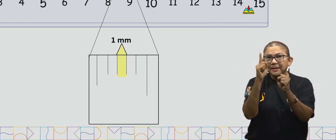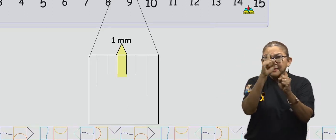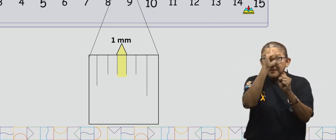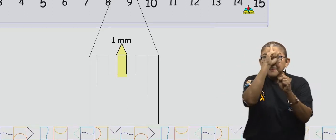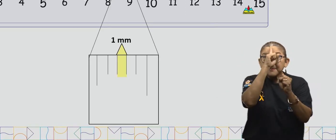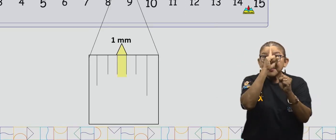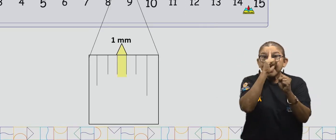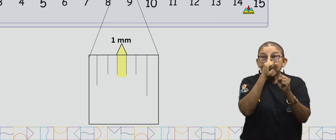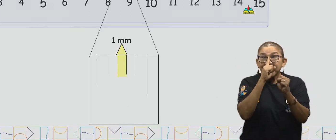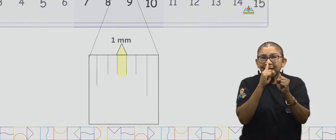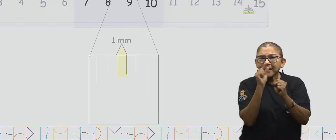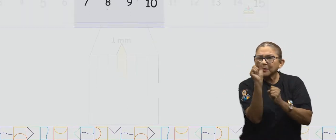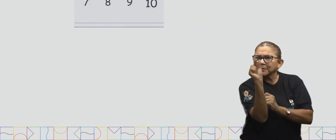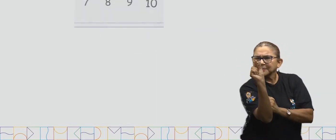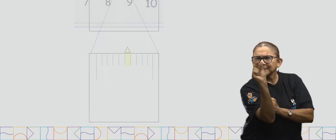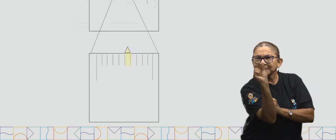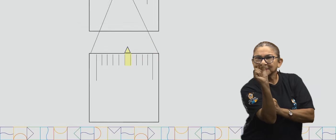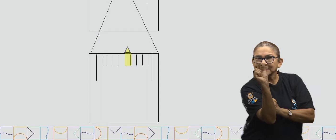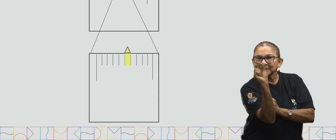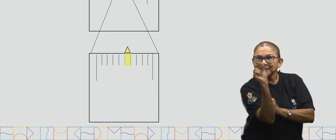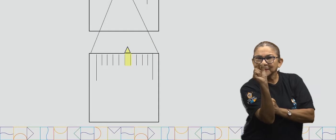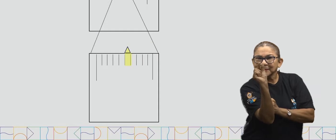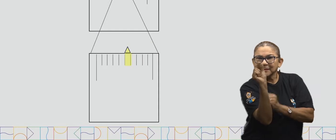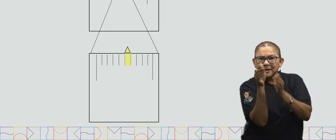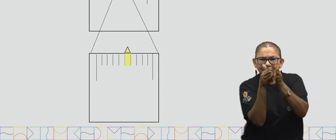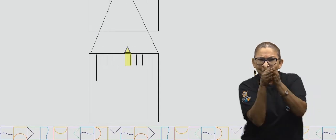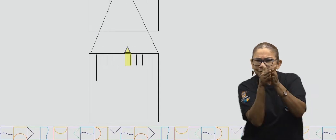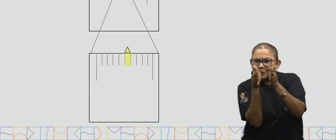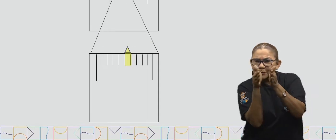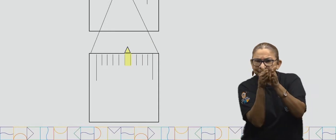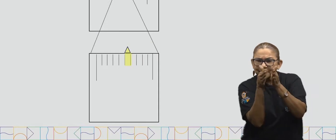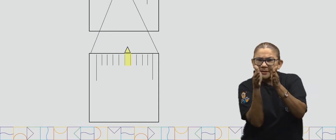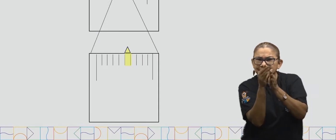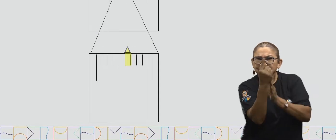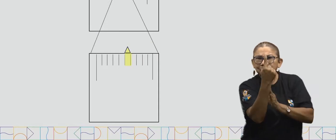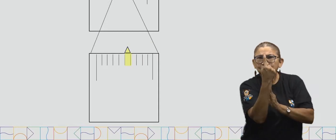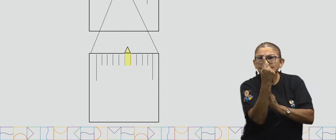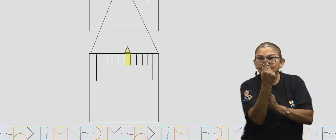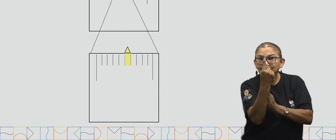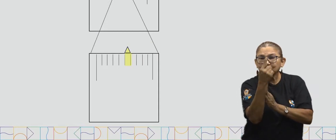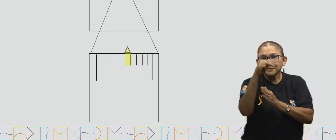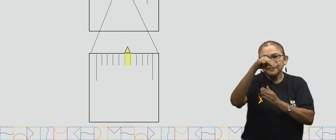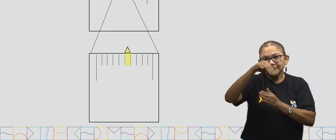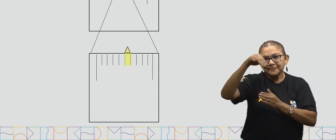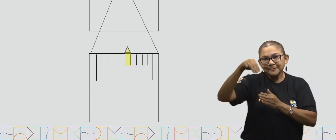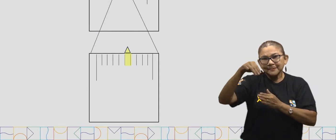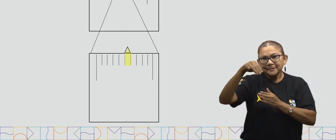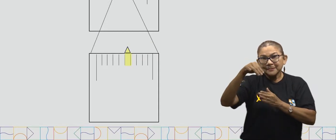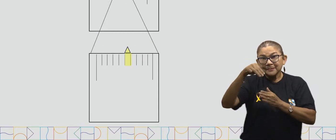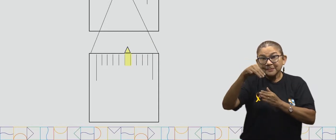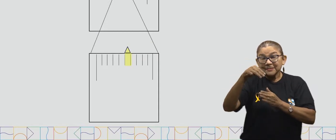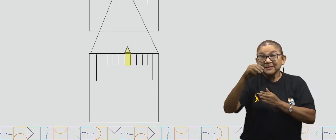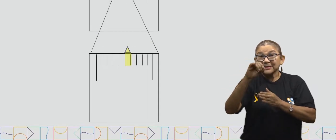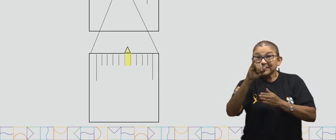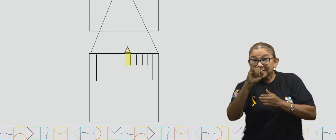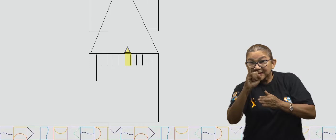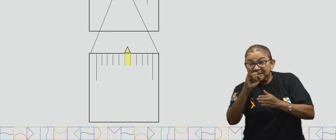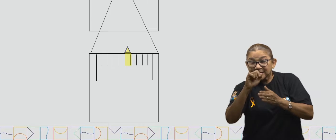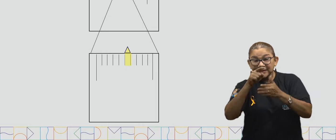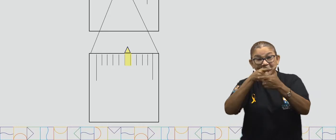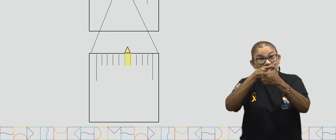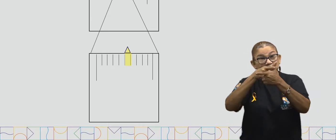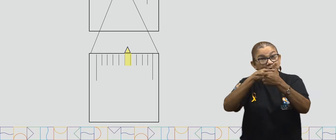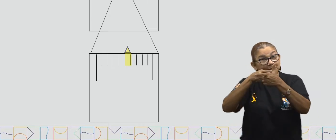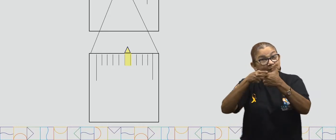o espaço entre dois traços. Esse espaço corresponde a 1 milímetro. Se dividirmos